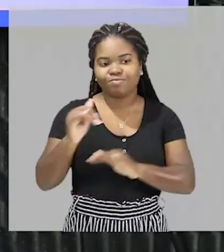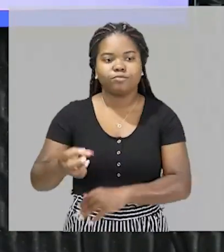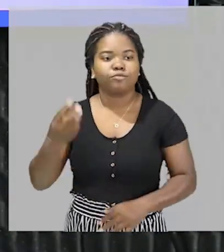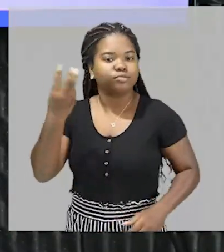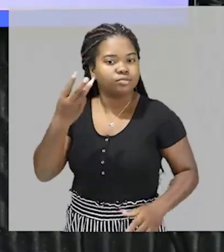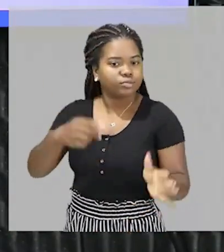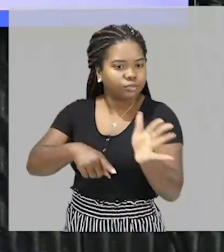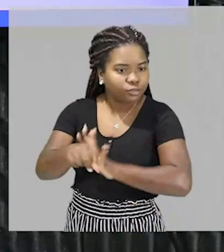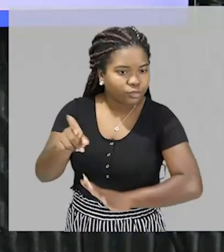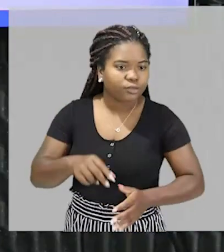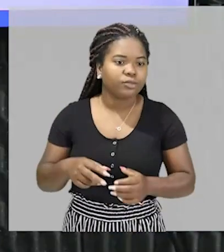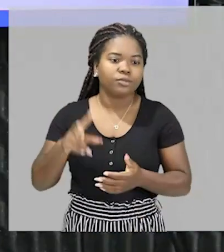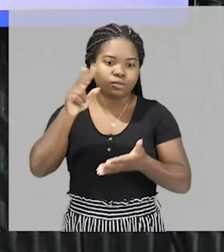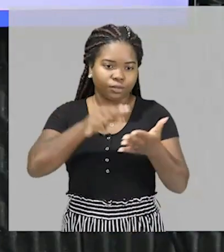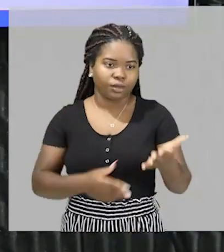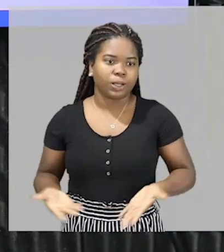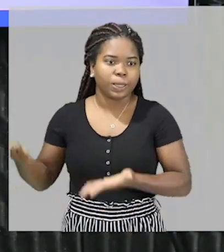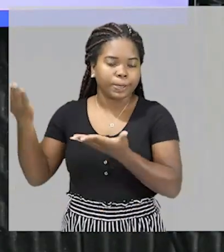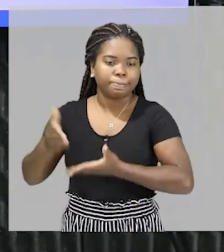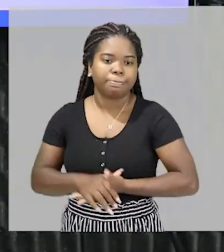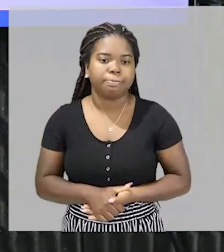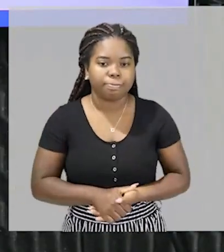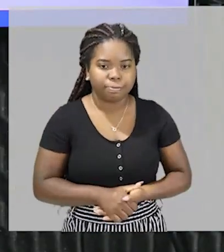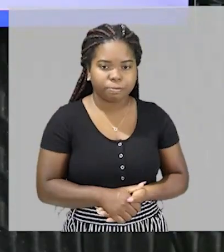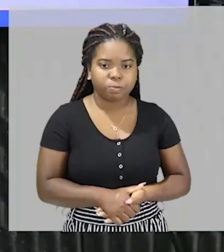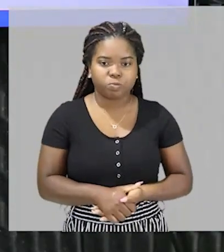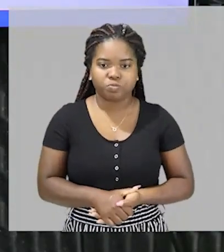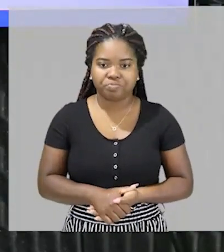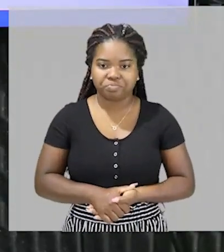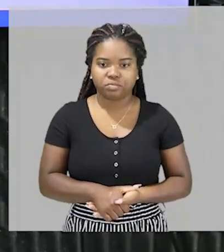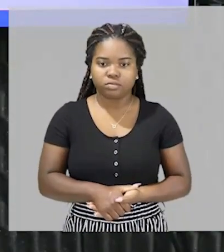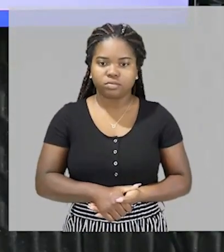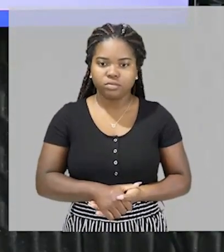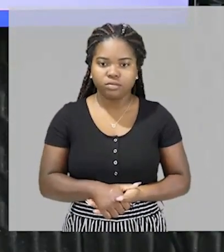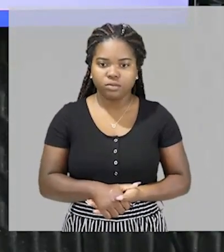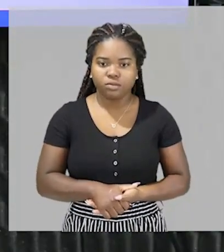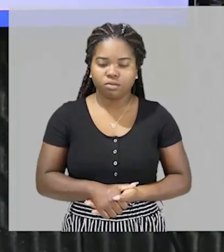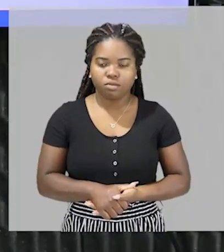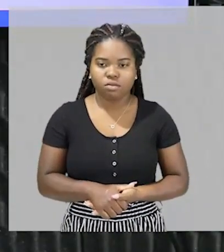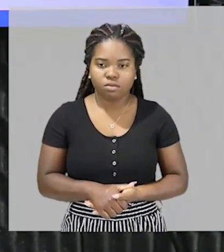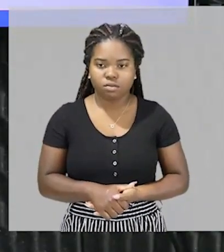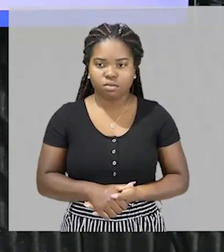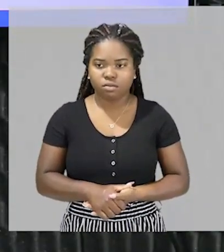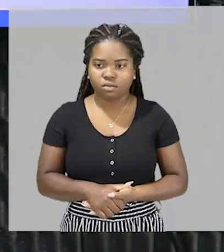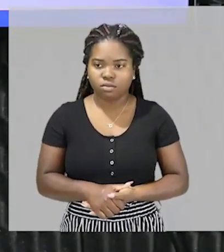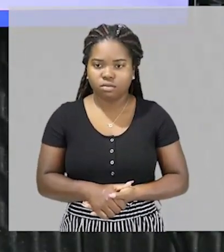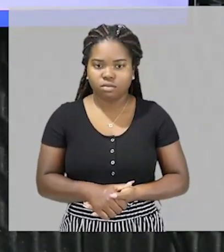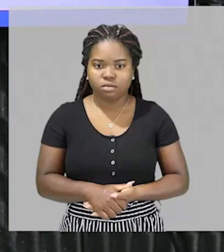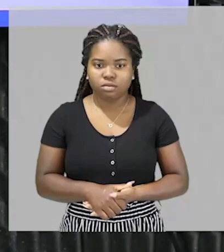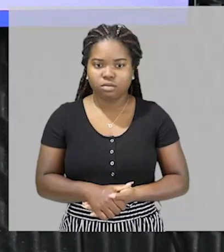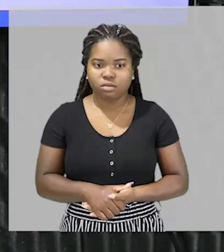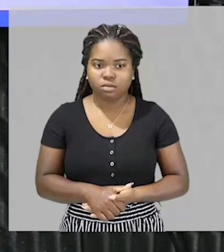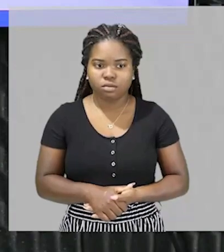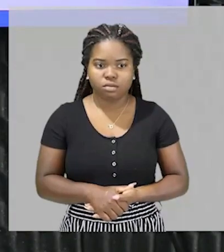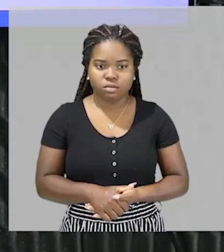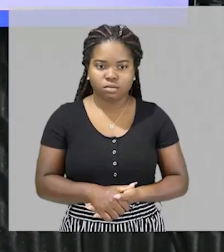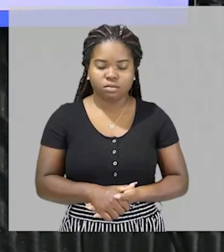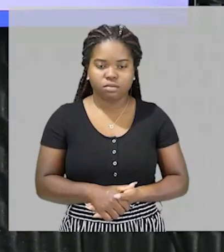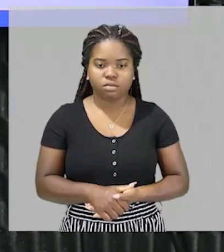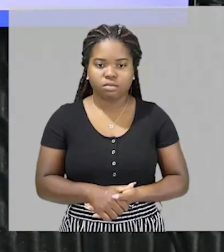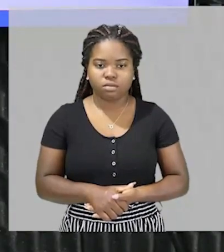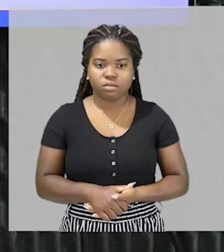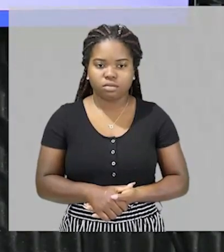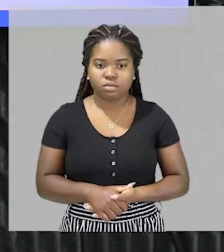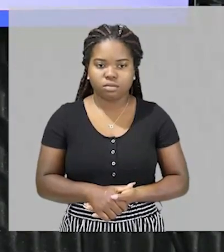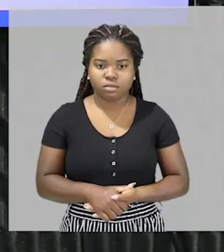Questão 3. O teatro possui também uma responsabilidade social, fazer a integração de indivíduos e